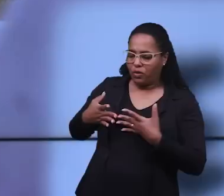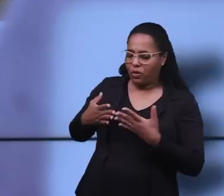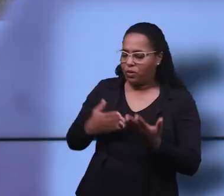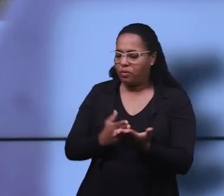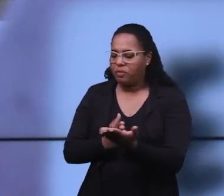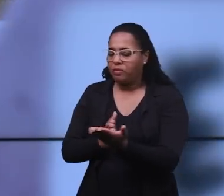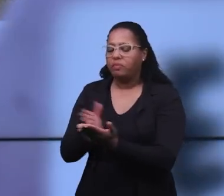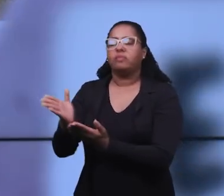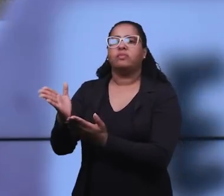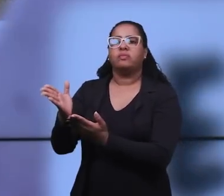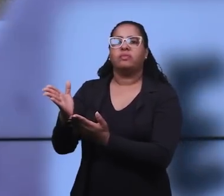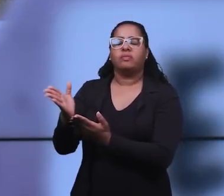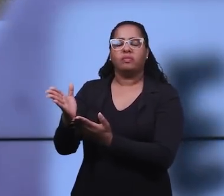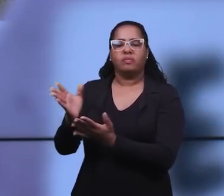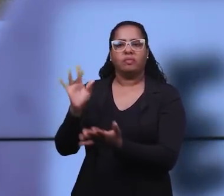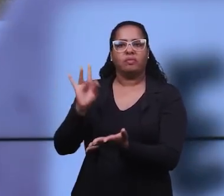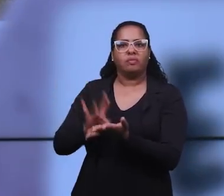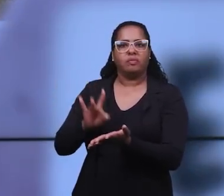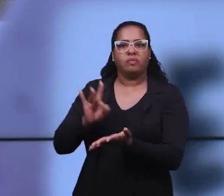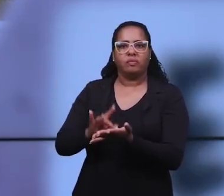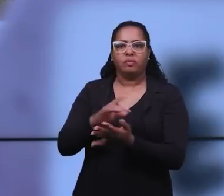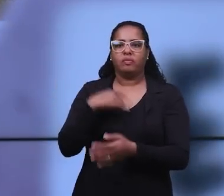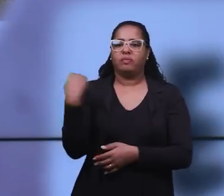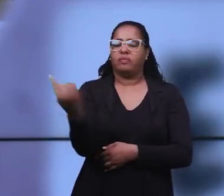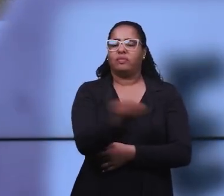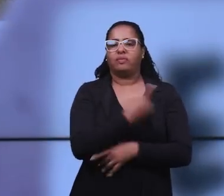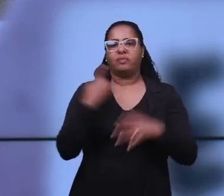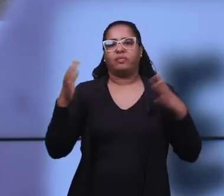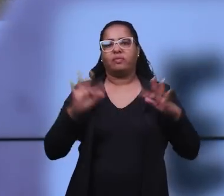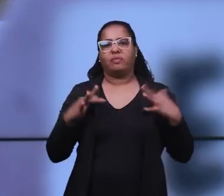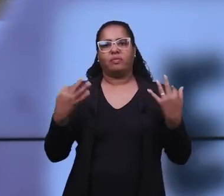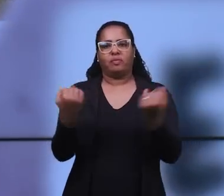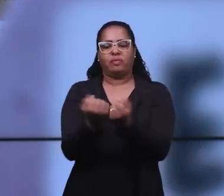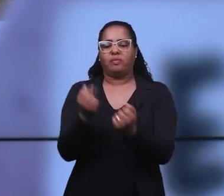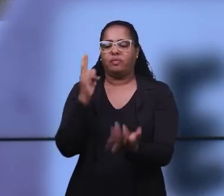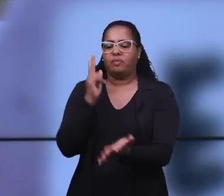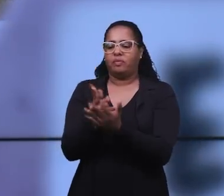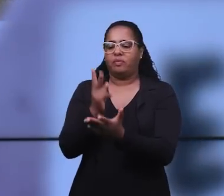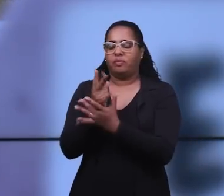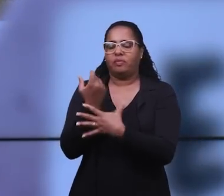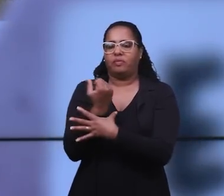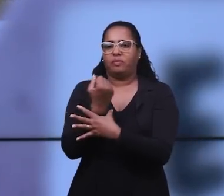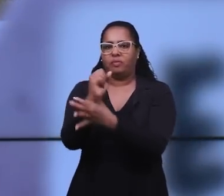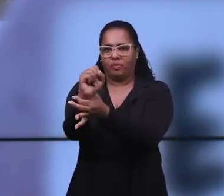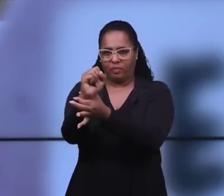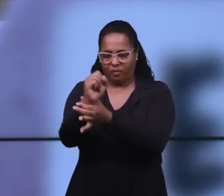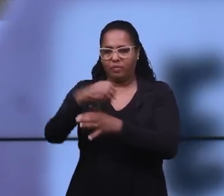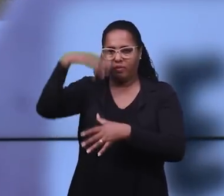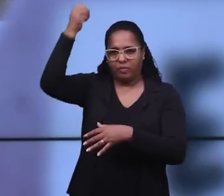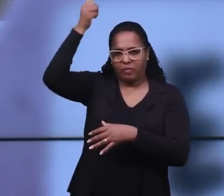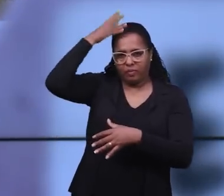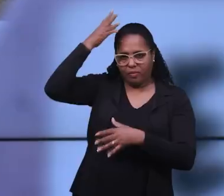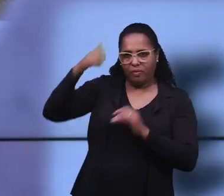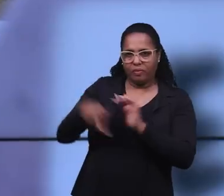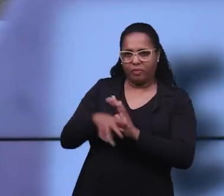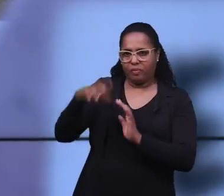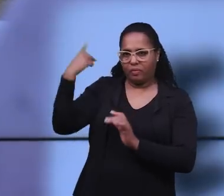deixa desviar ao longo da vida, ou seja, da Trindade, a nossa família pode ser mantida na segurança de sua